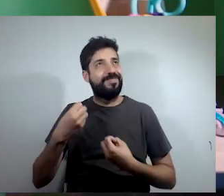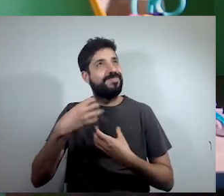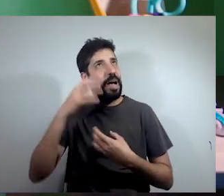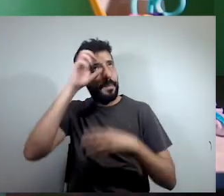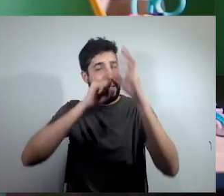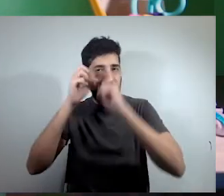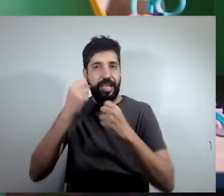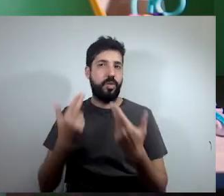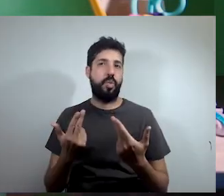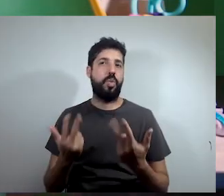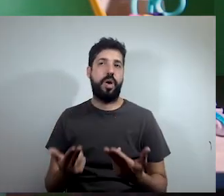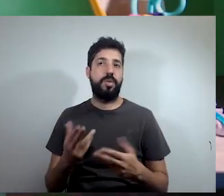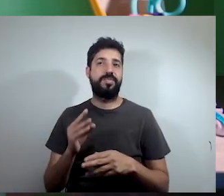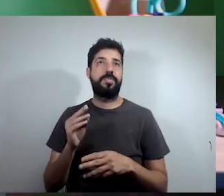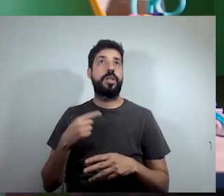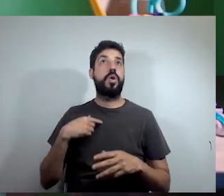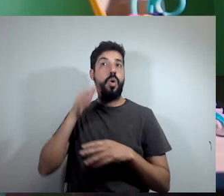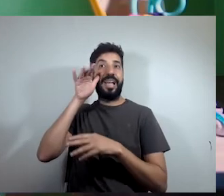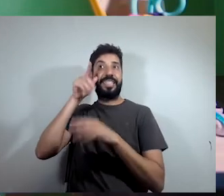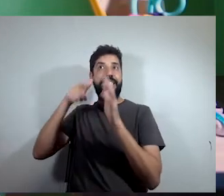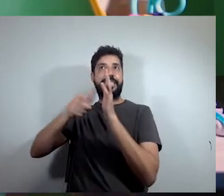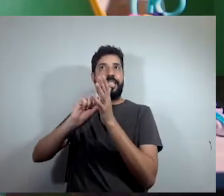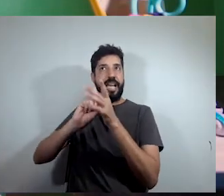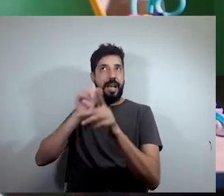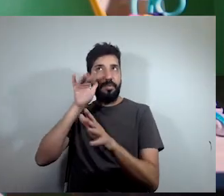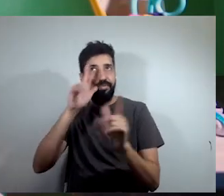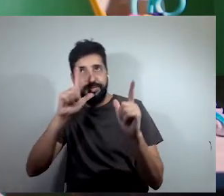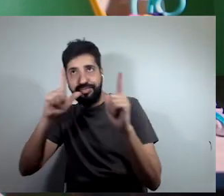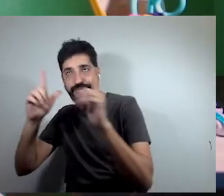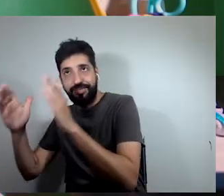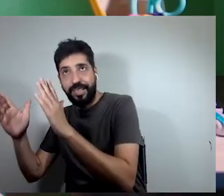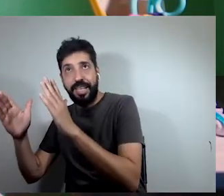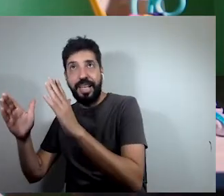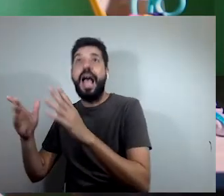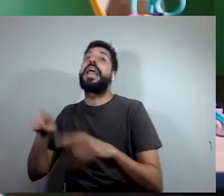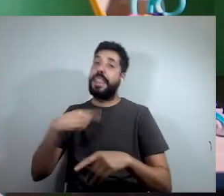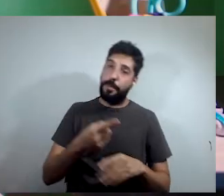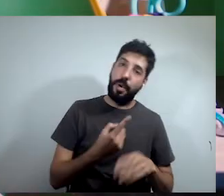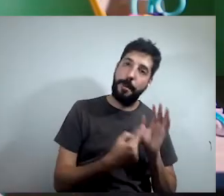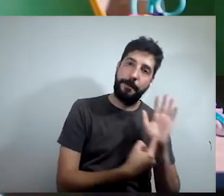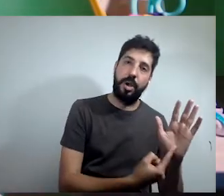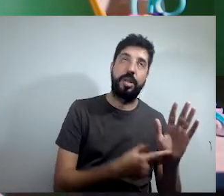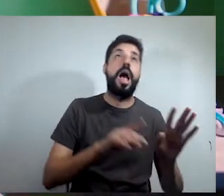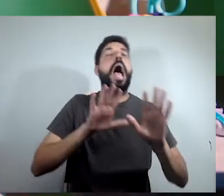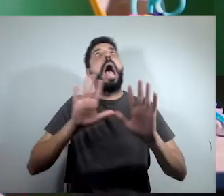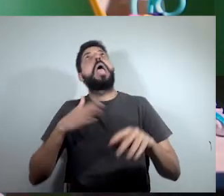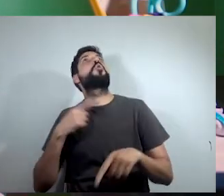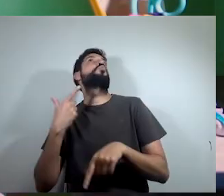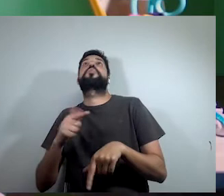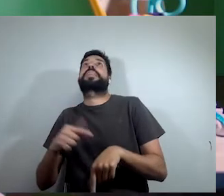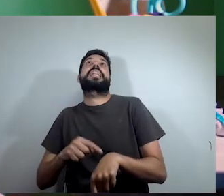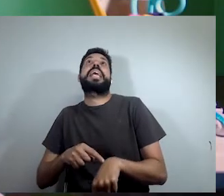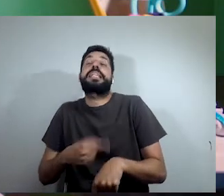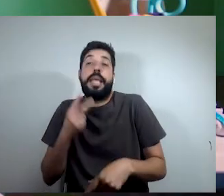da curadoria, que é assistir o conteúdo antes para passar. Mas eu não tenho tempo para assistir o filme antes de passar para